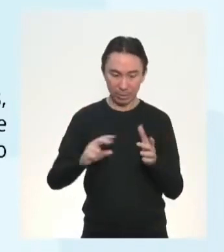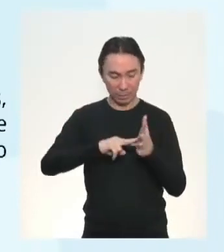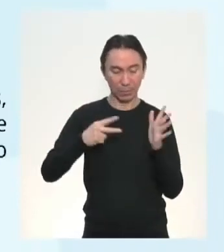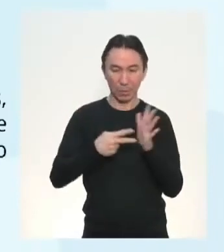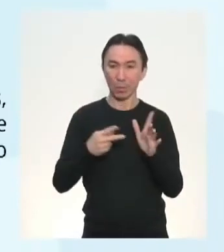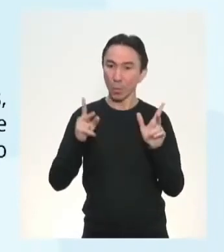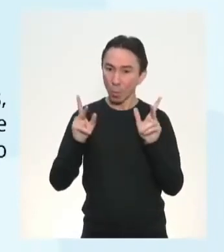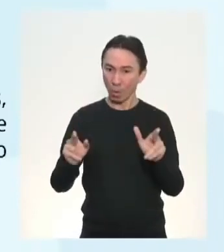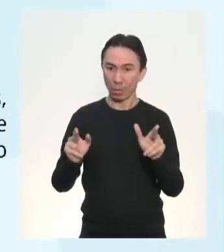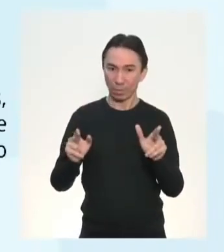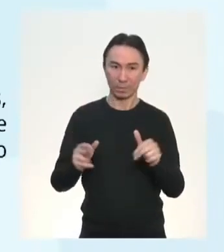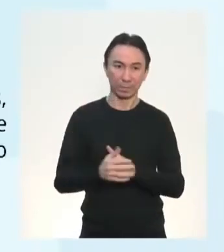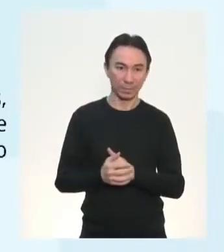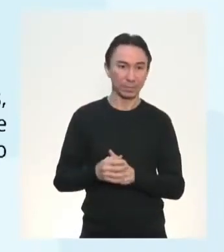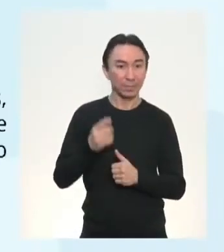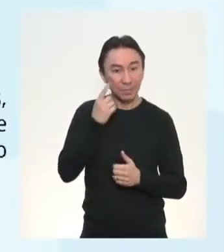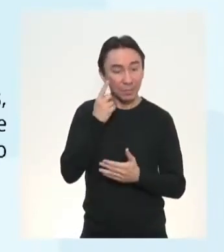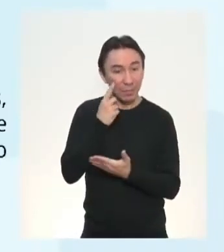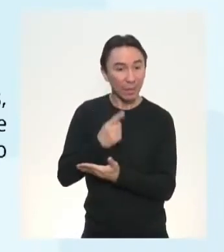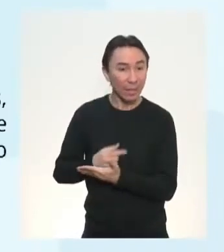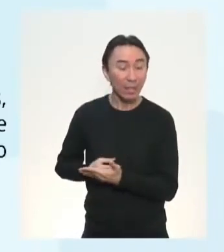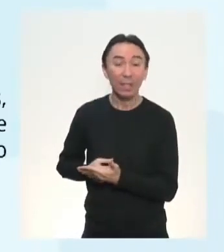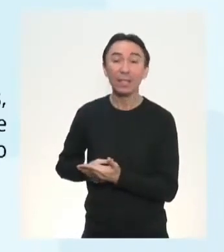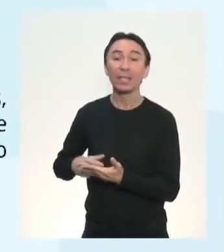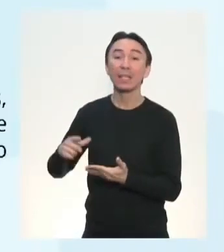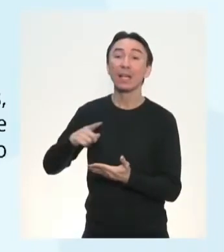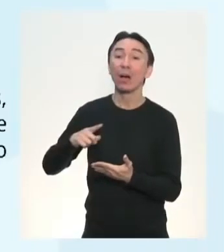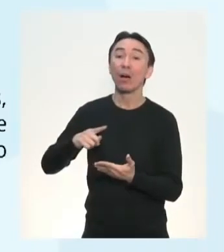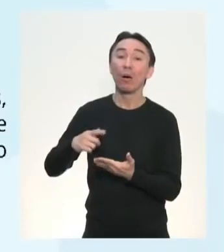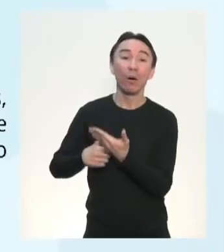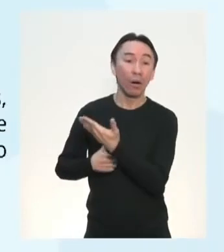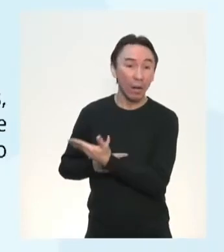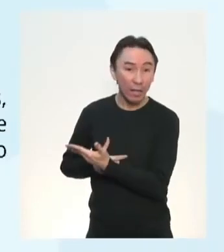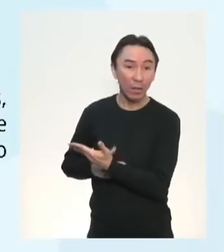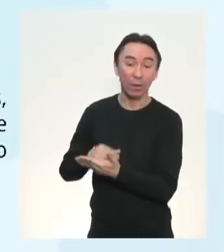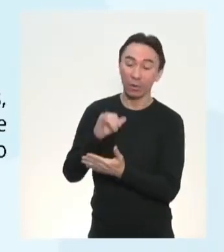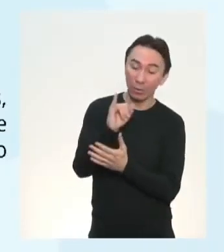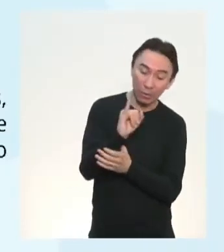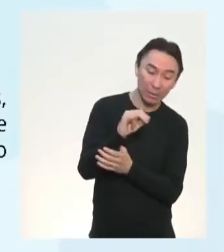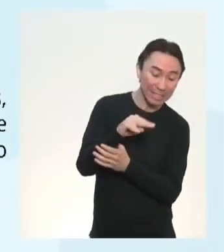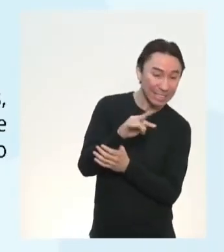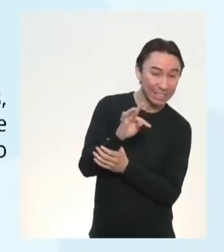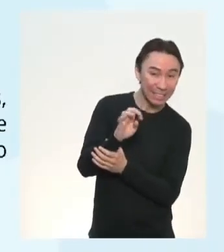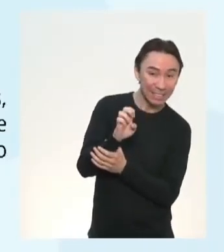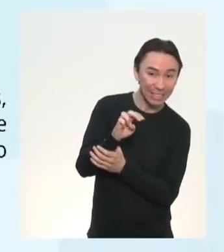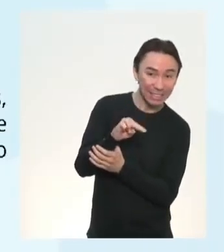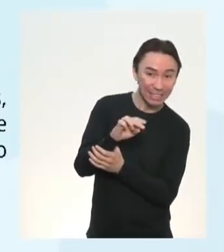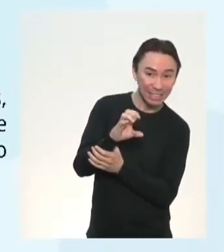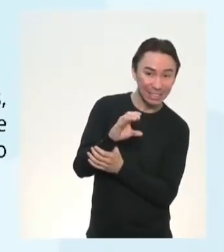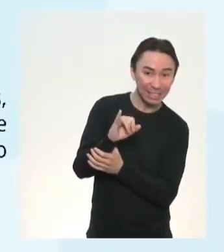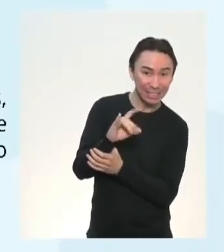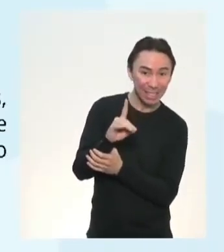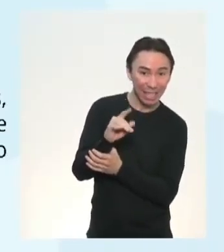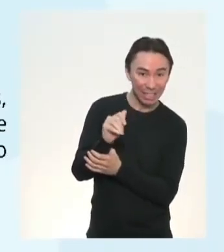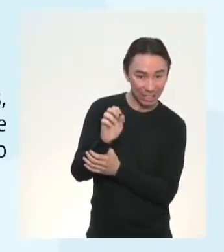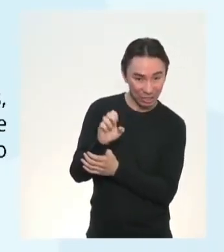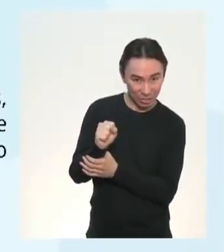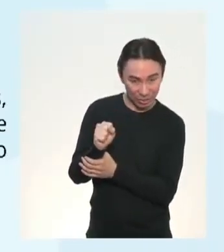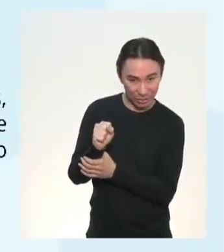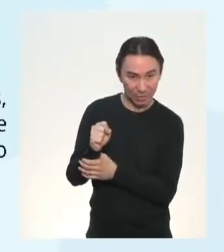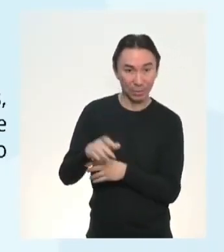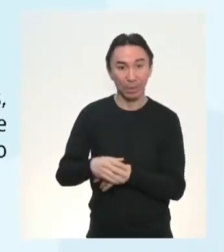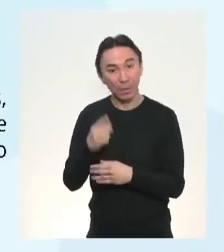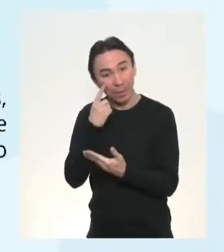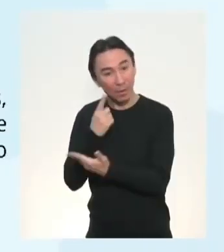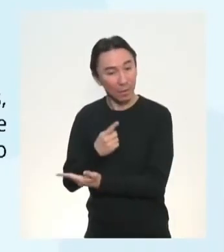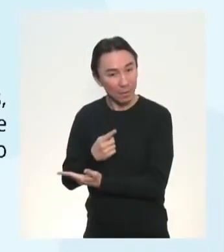o fenômeno mais impactante é o aumento da intensidade das chuvas. O número de eventos de